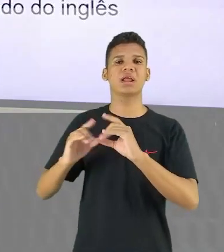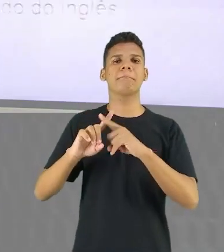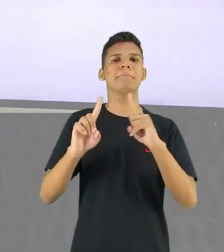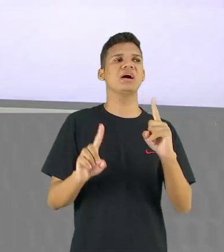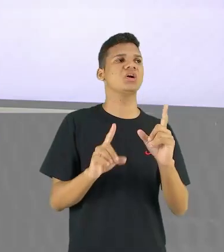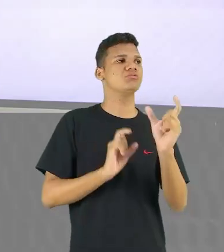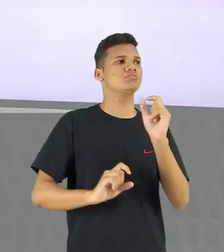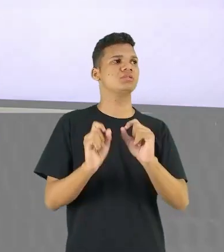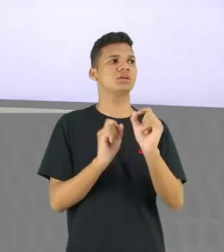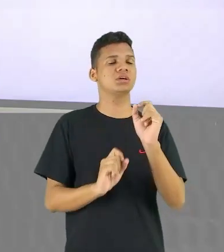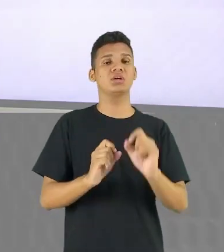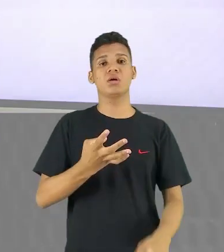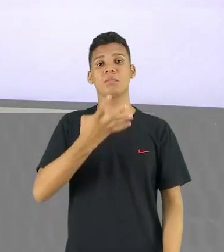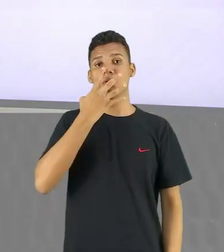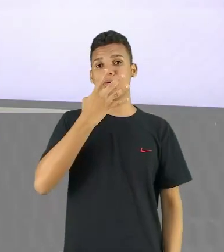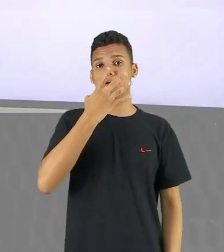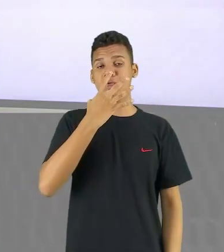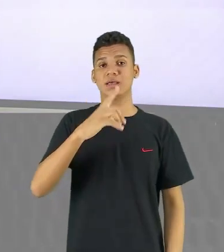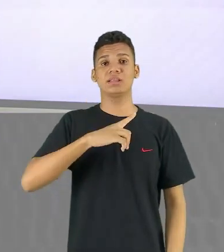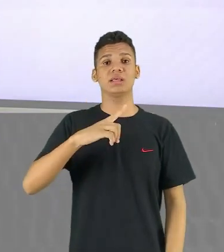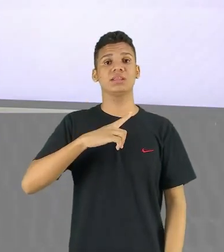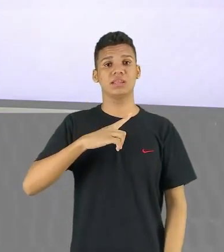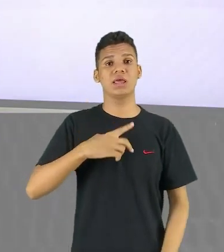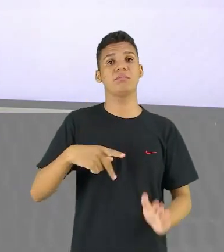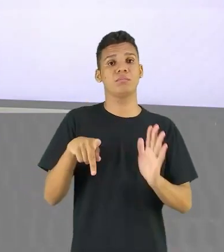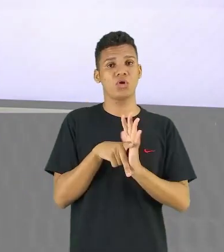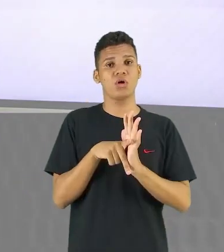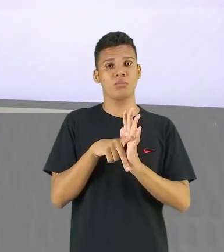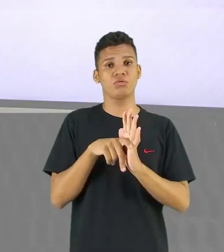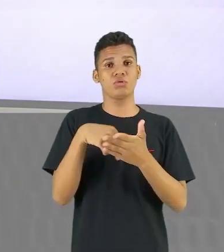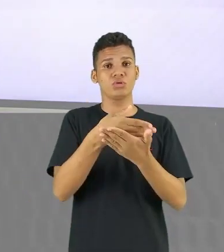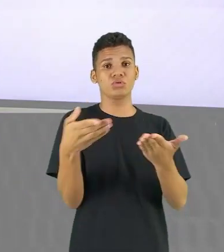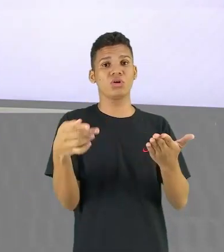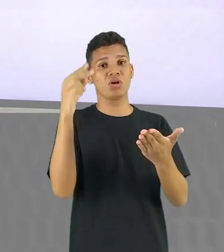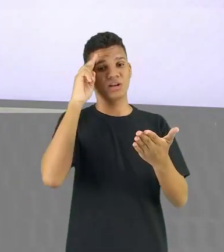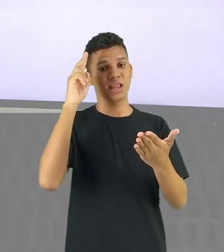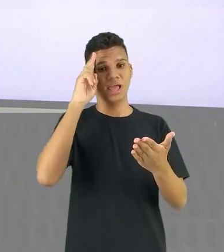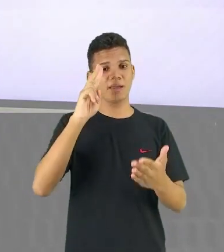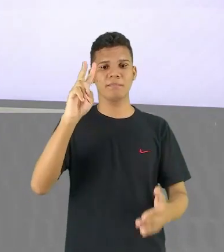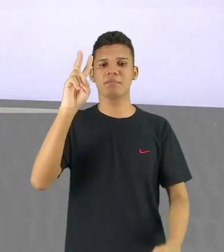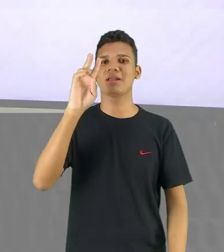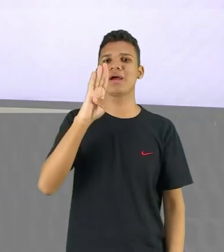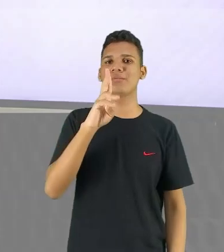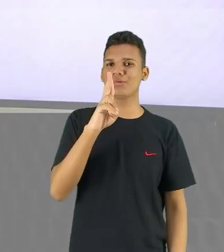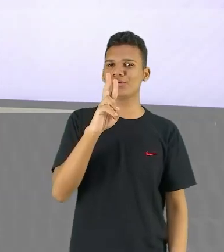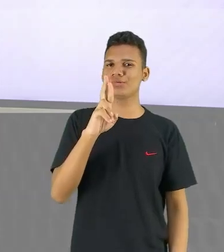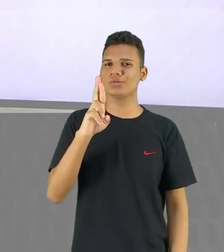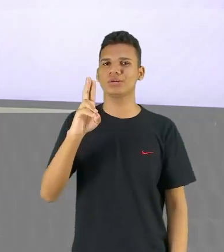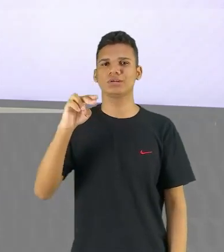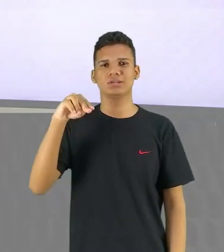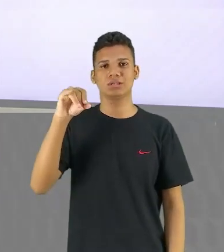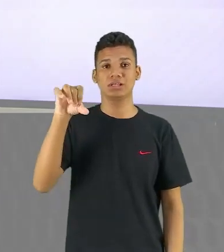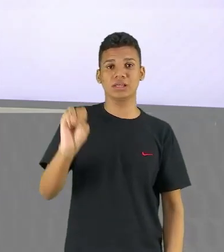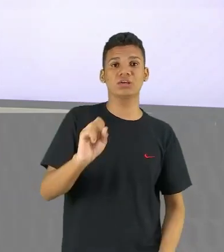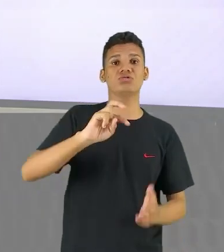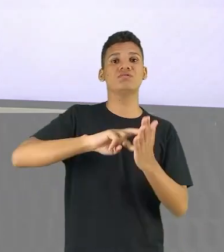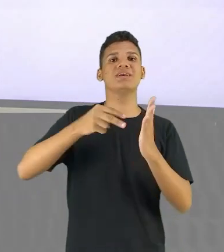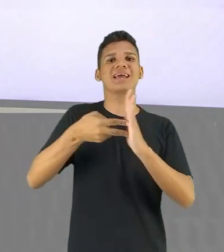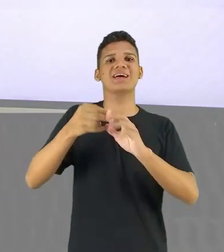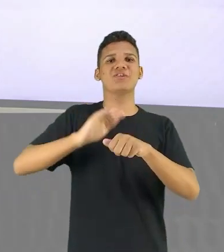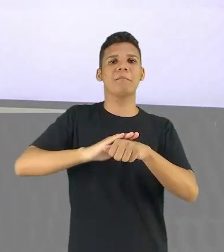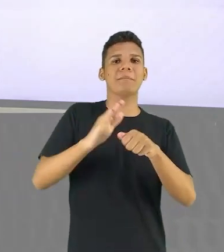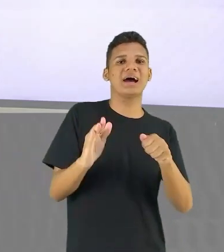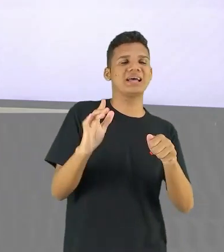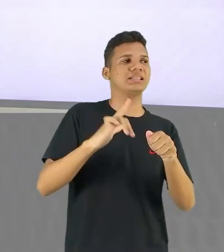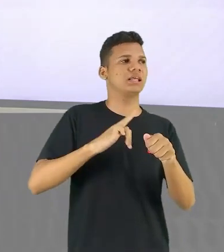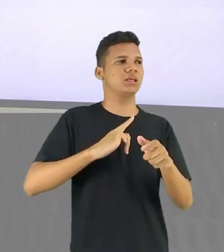observa? Que existe um contraste. Lembra que o but significa mas, que é uma conjunção adversativa, que ele